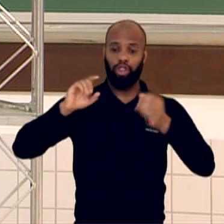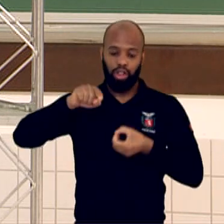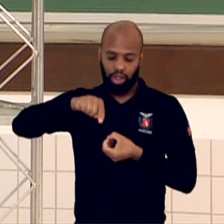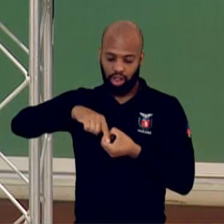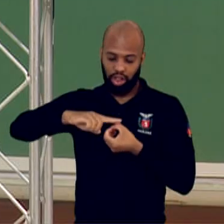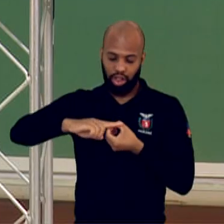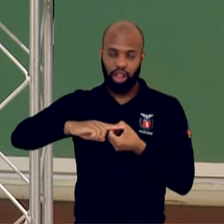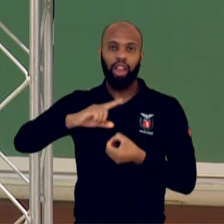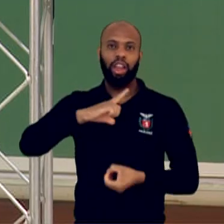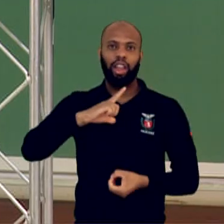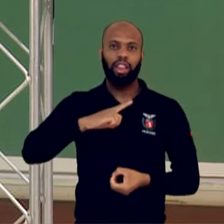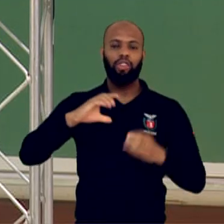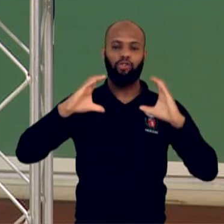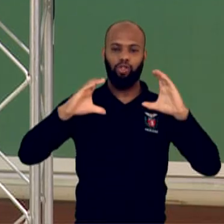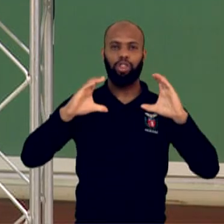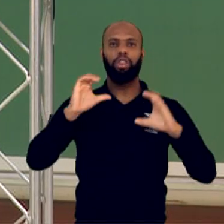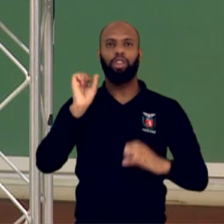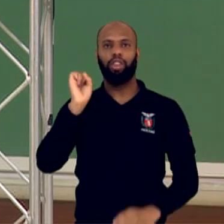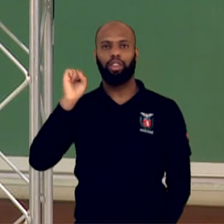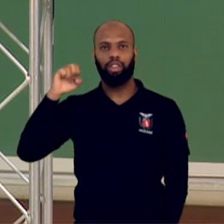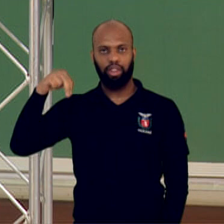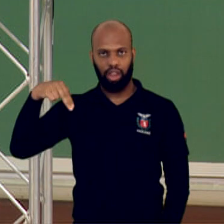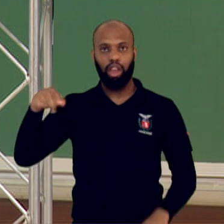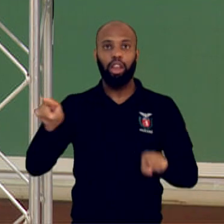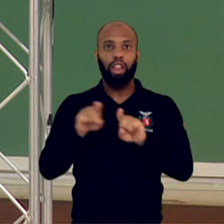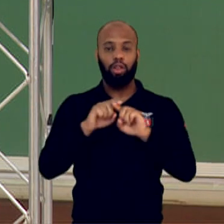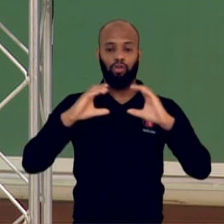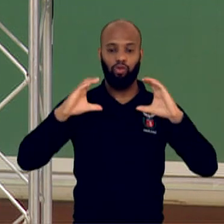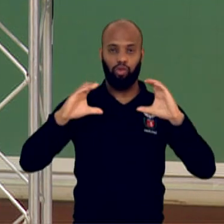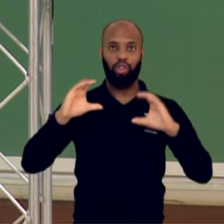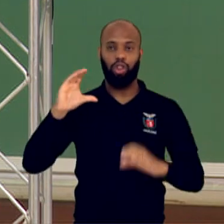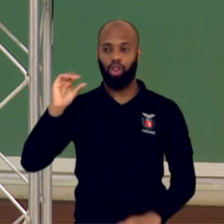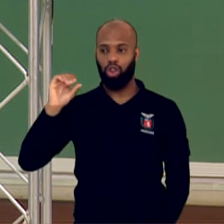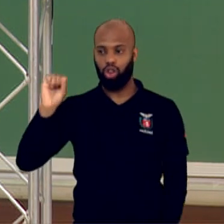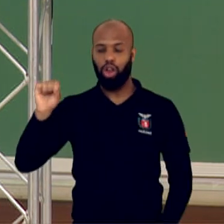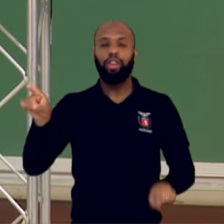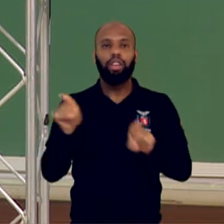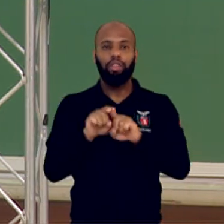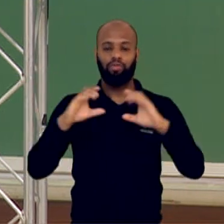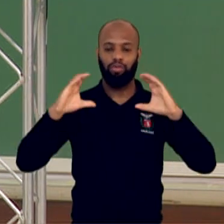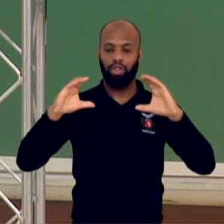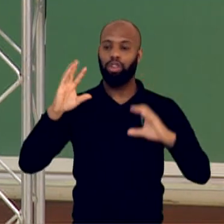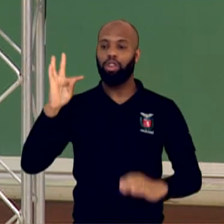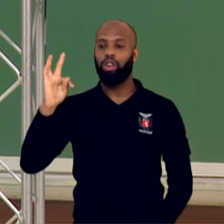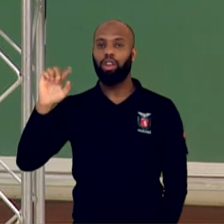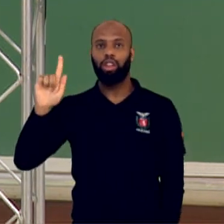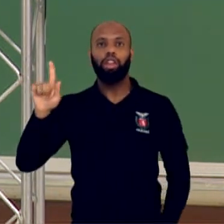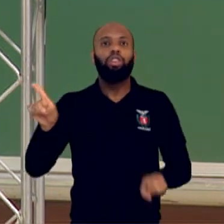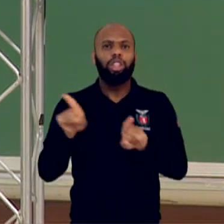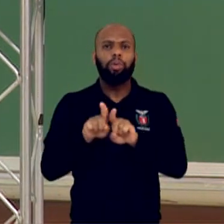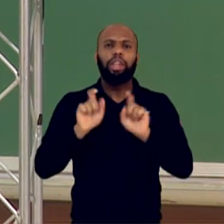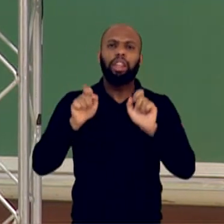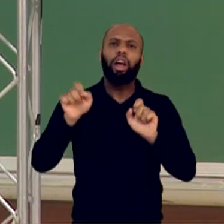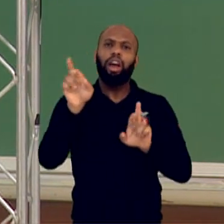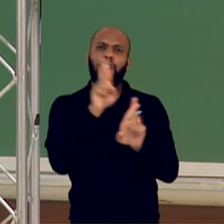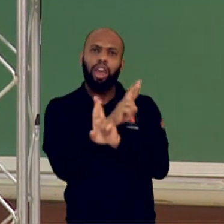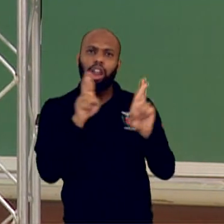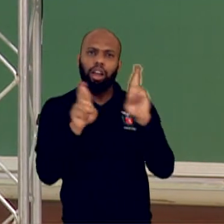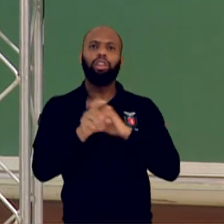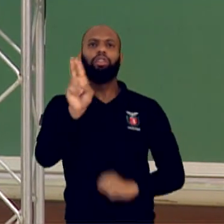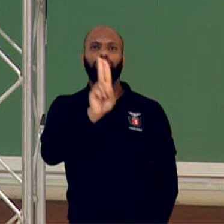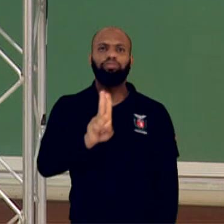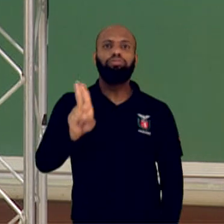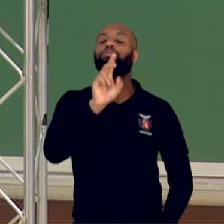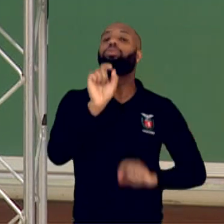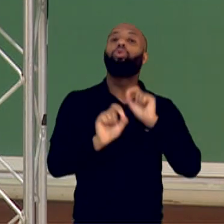né, que é a função seno, função cosseno e função tangente, vocês possam fazer relações, né, utilizando,